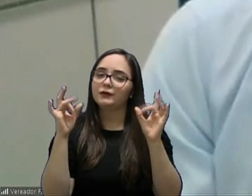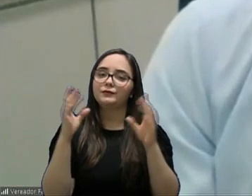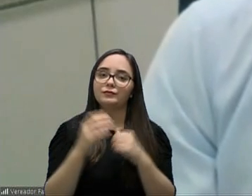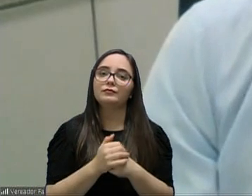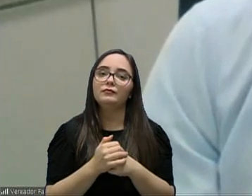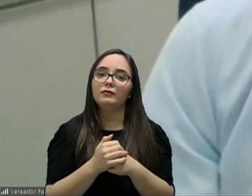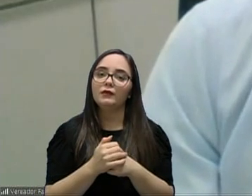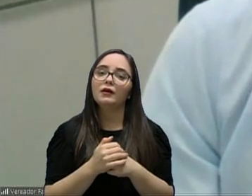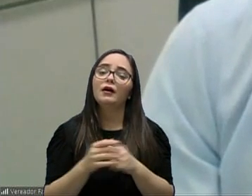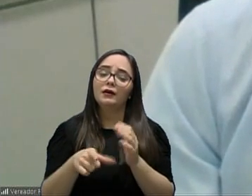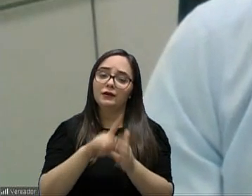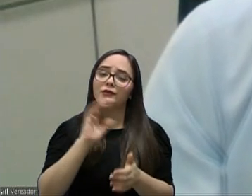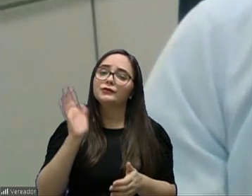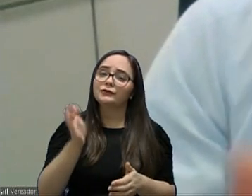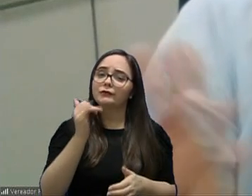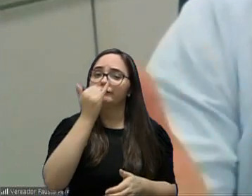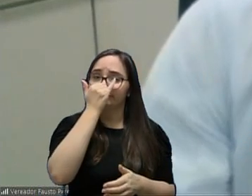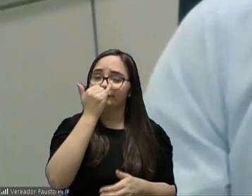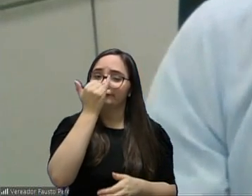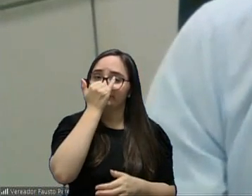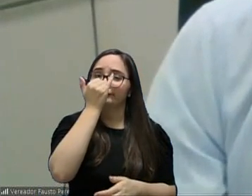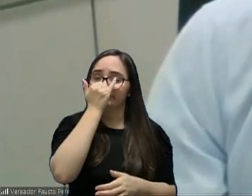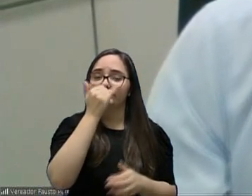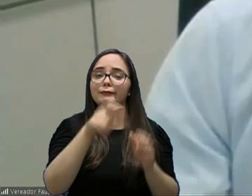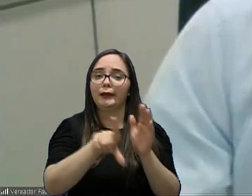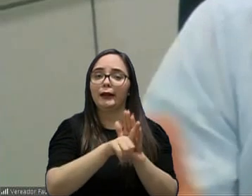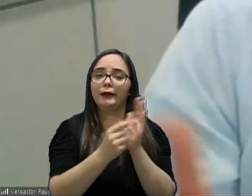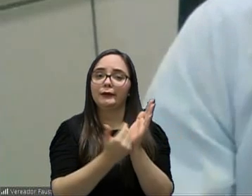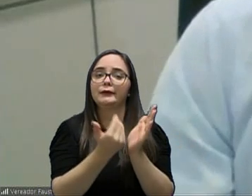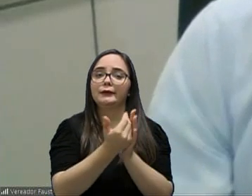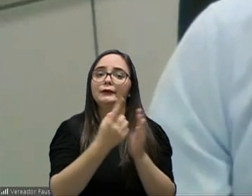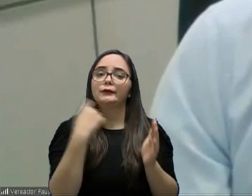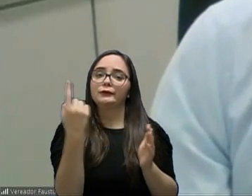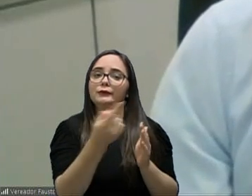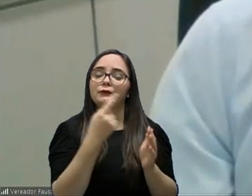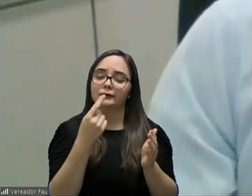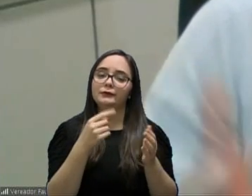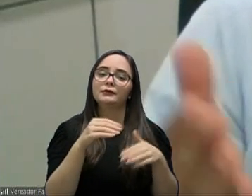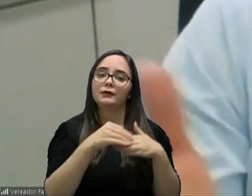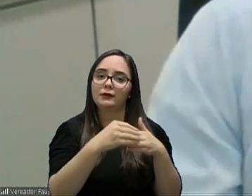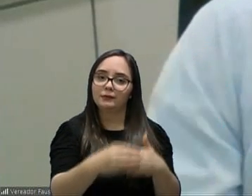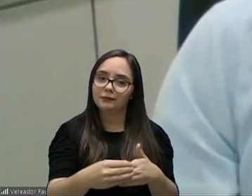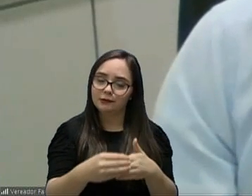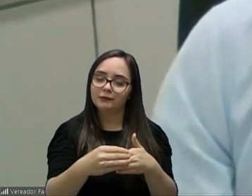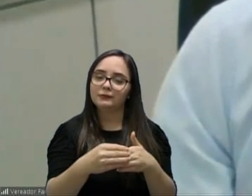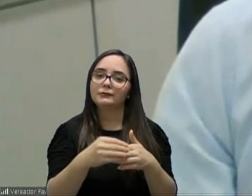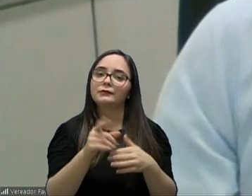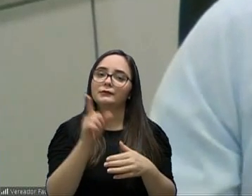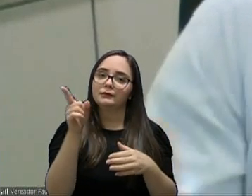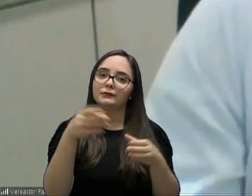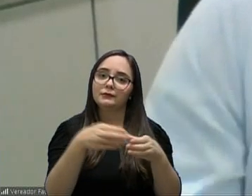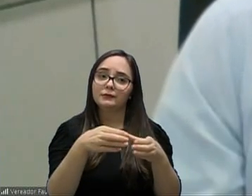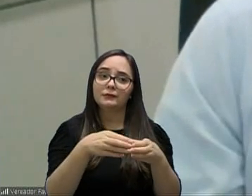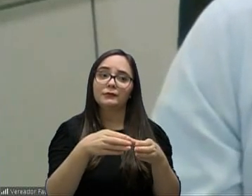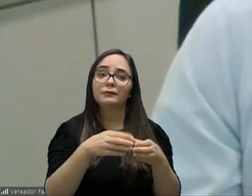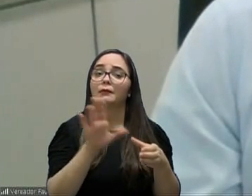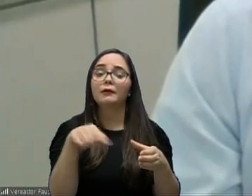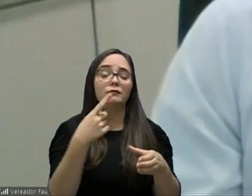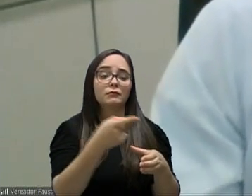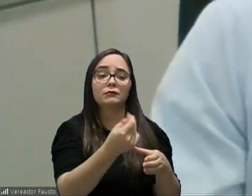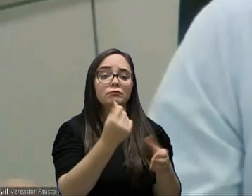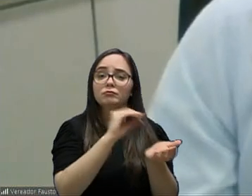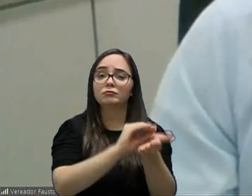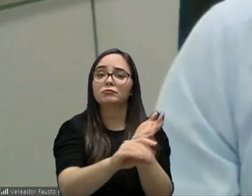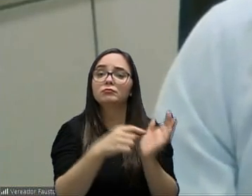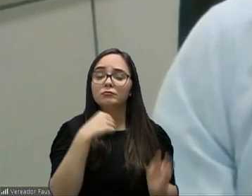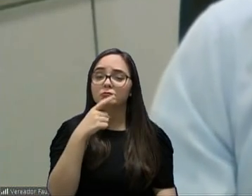foram prejudicados em outras oportunidades aí, com emendas parlamentares que nós encaminhamos lá para a associação, que não receberam.